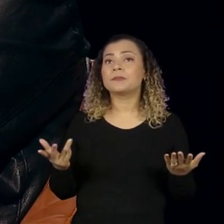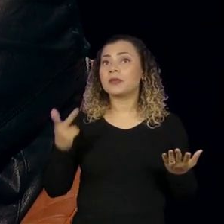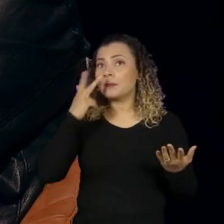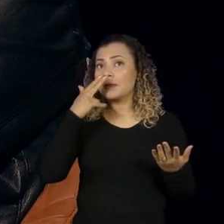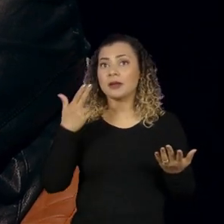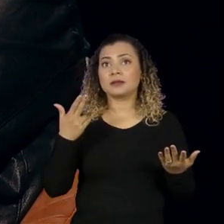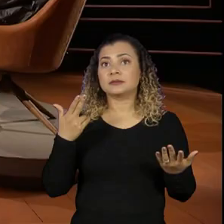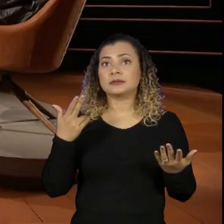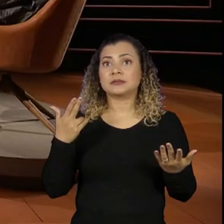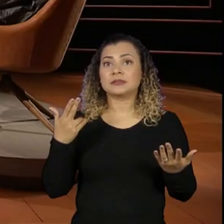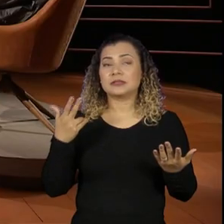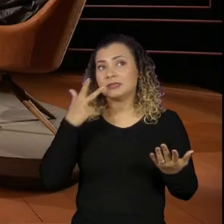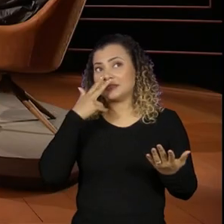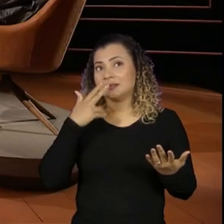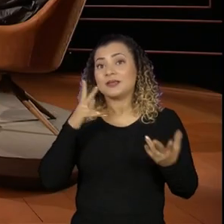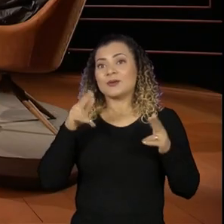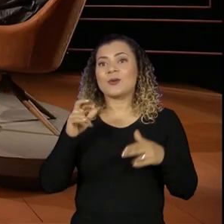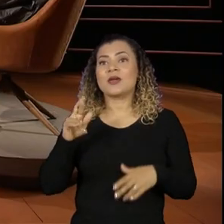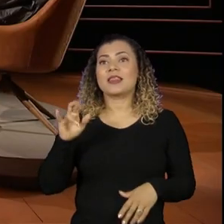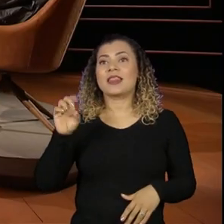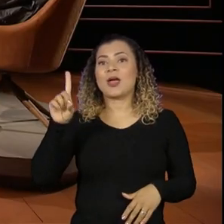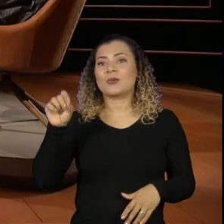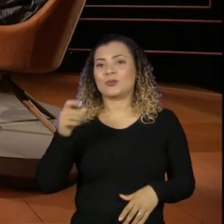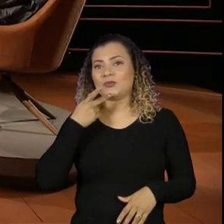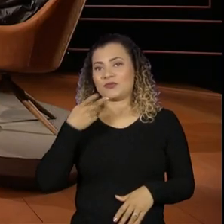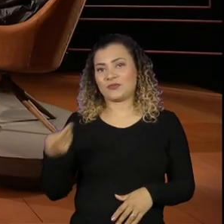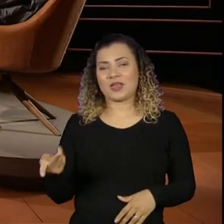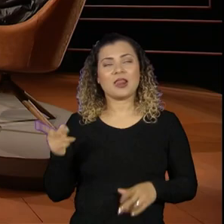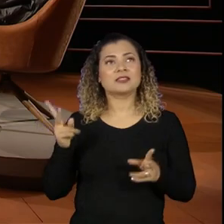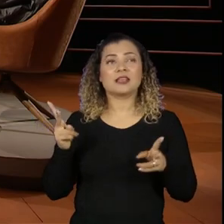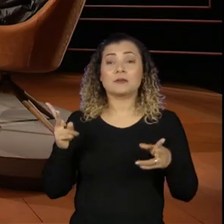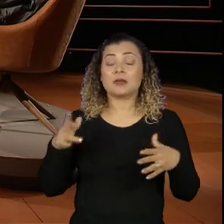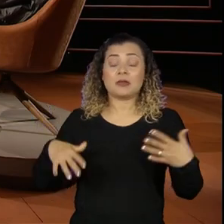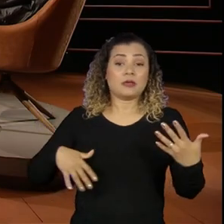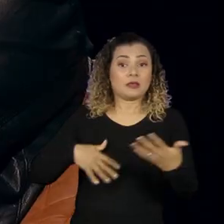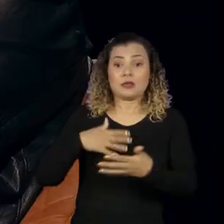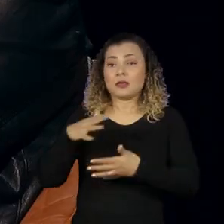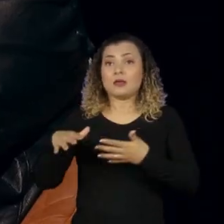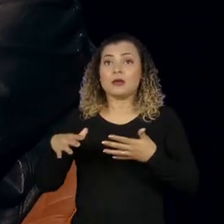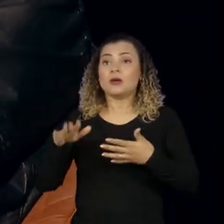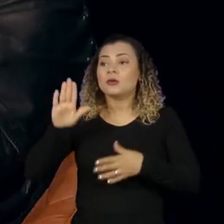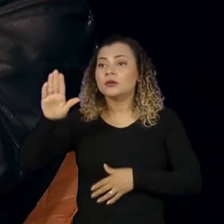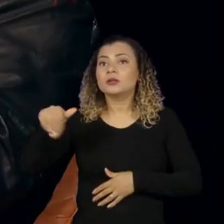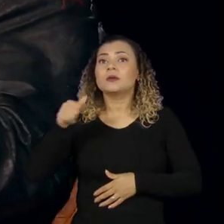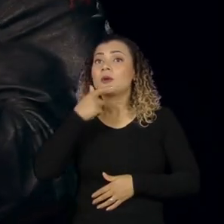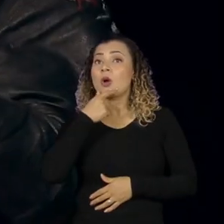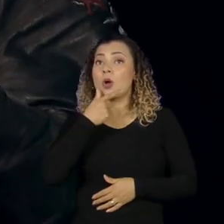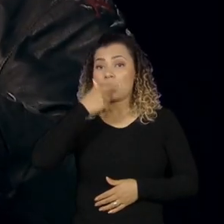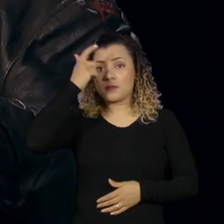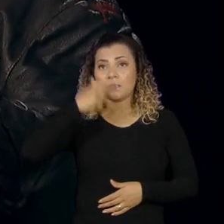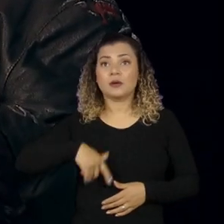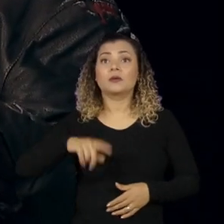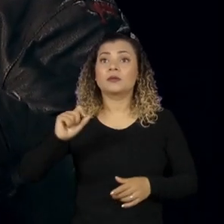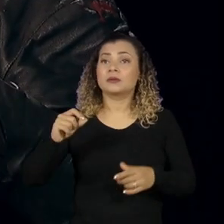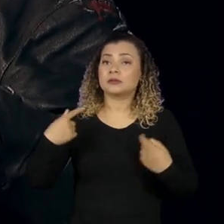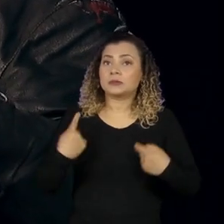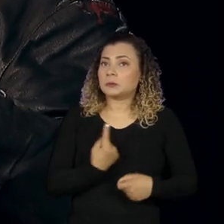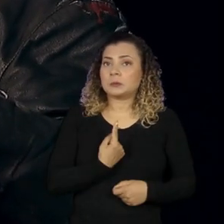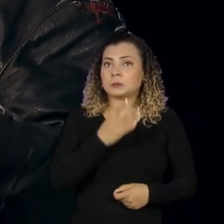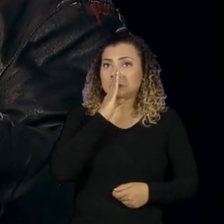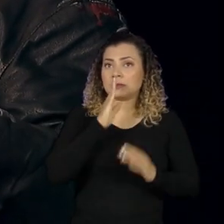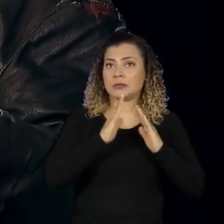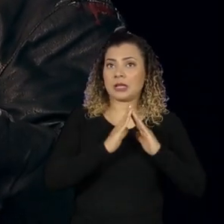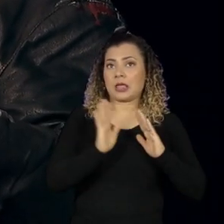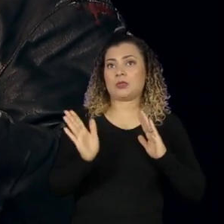incitar o tumulto, como diz o Reinaldo Moraes, né? Quer dizer, o Pavese fala, o homem não toma jeito quando ficar em